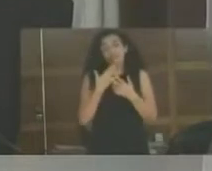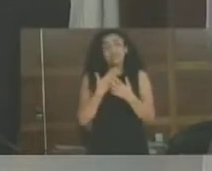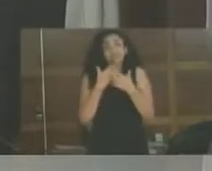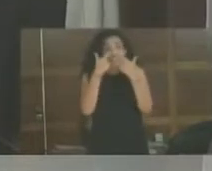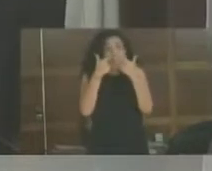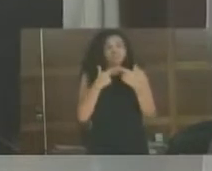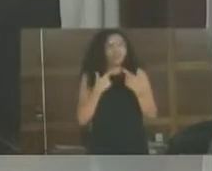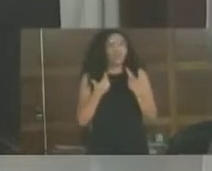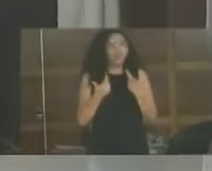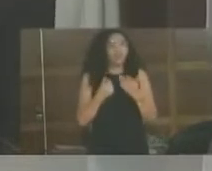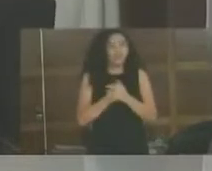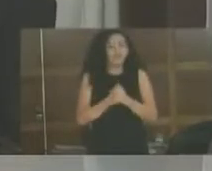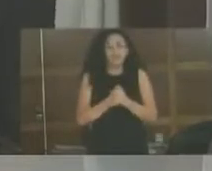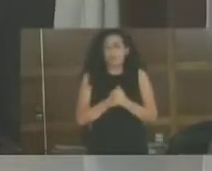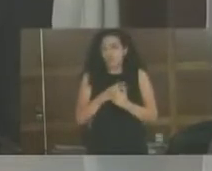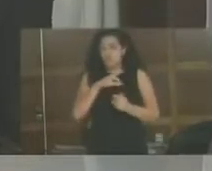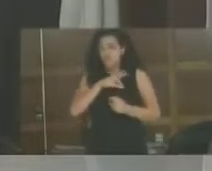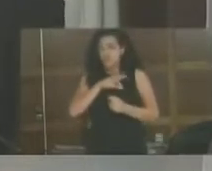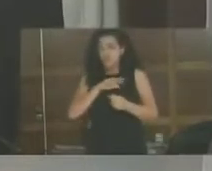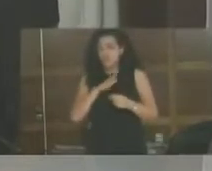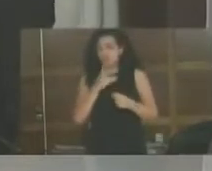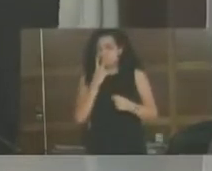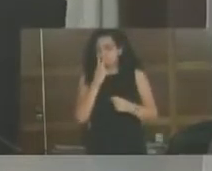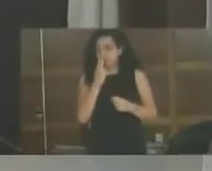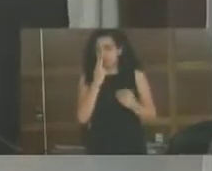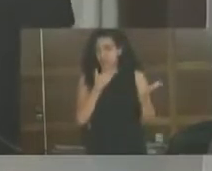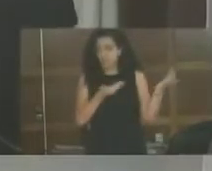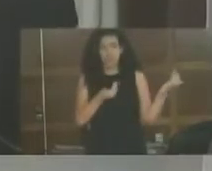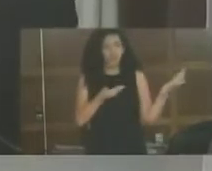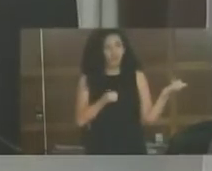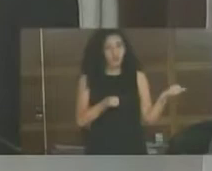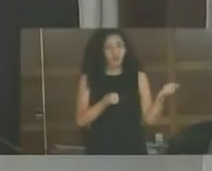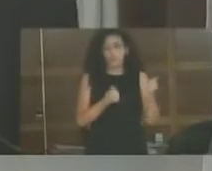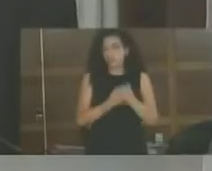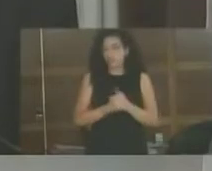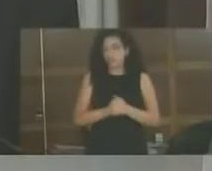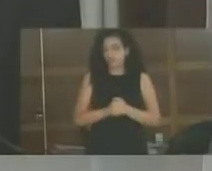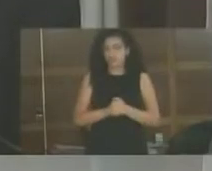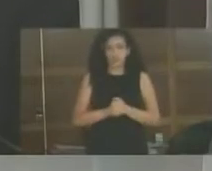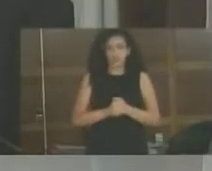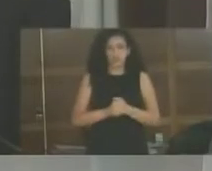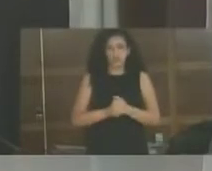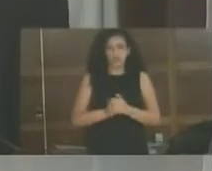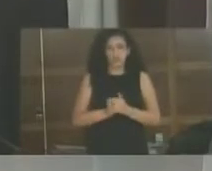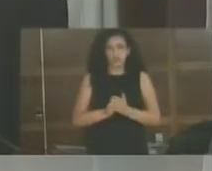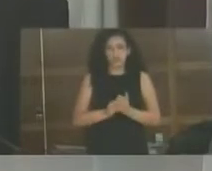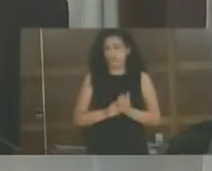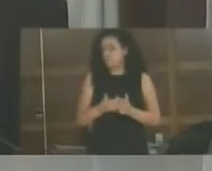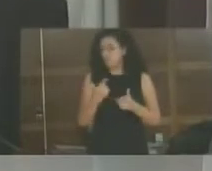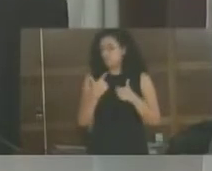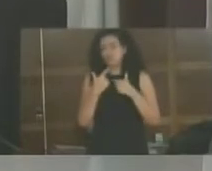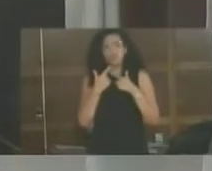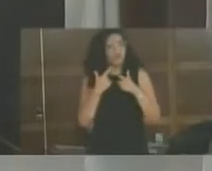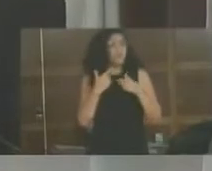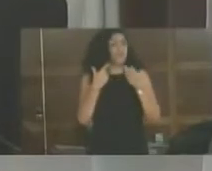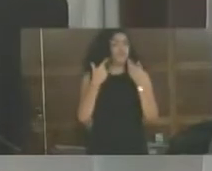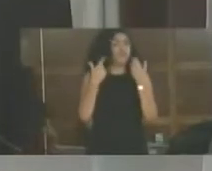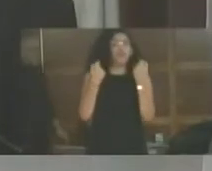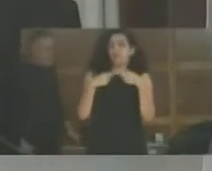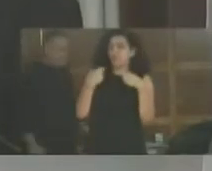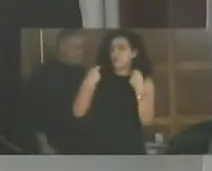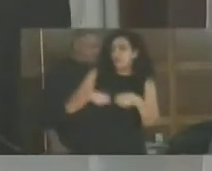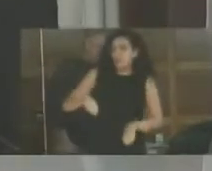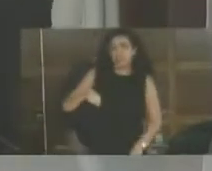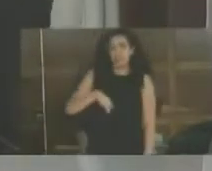parece até fedendo, mas intimida, bota pra quebrar em cima da vagabundagem. Estamos precisando de policiais com culhão